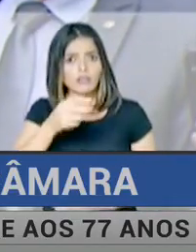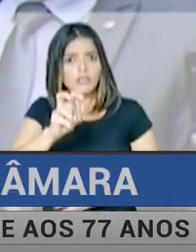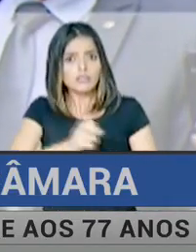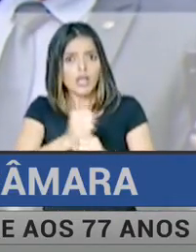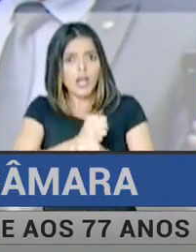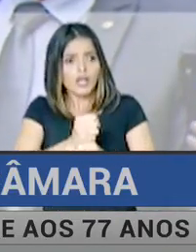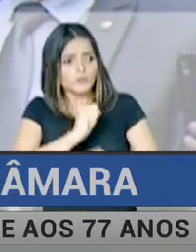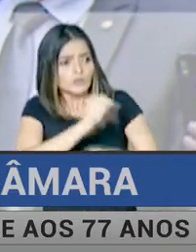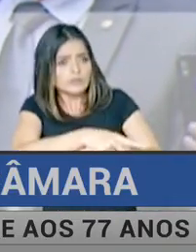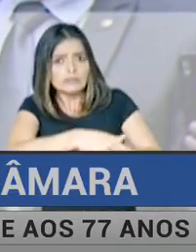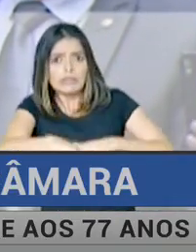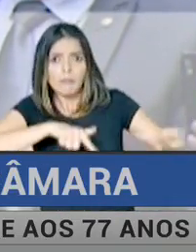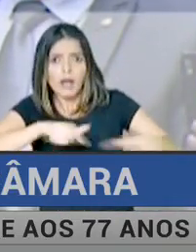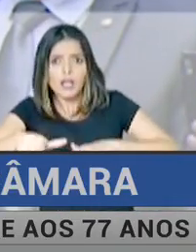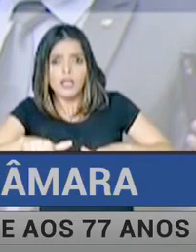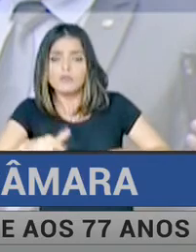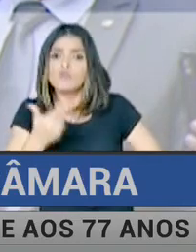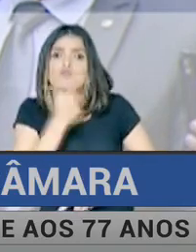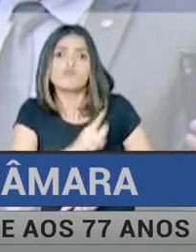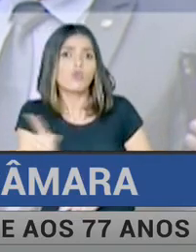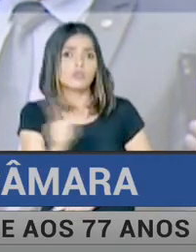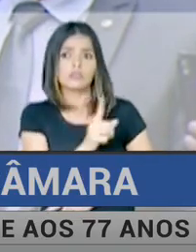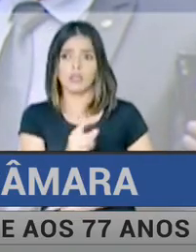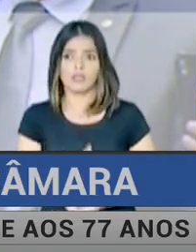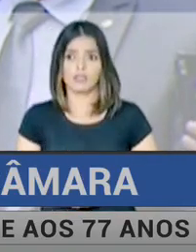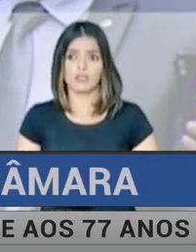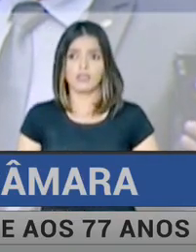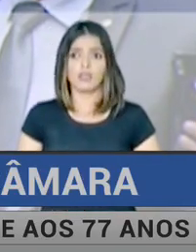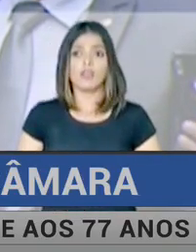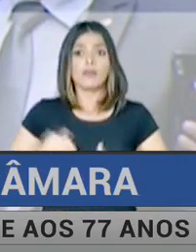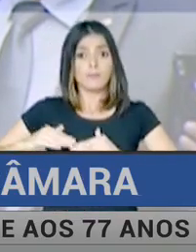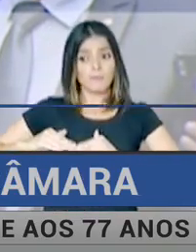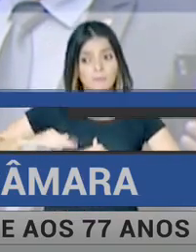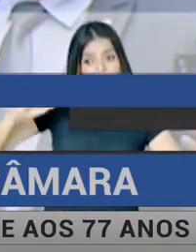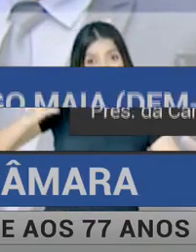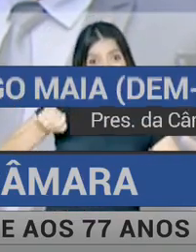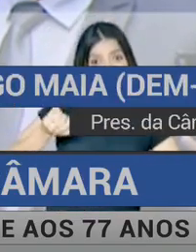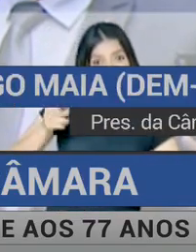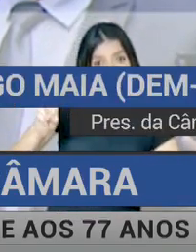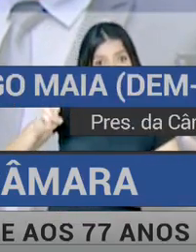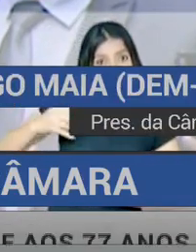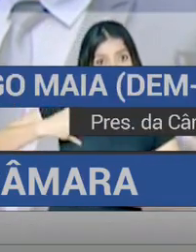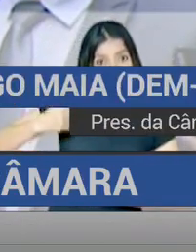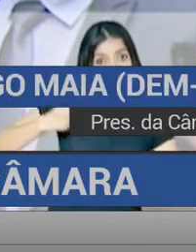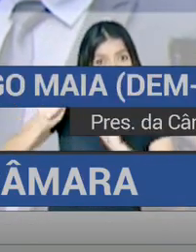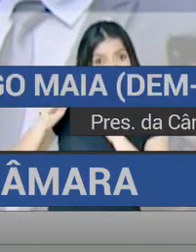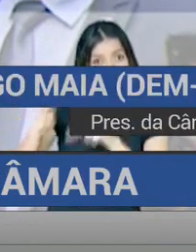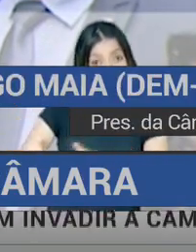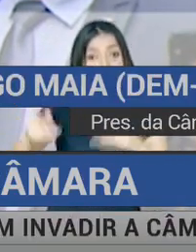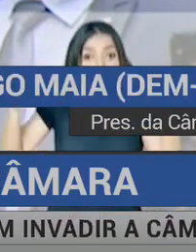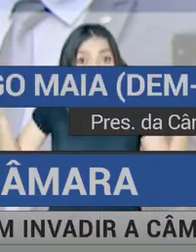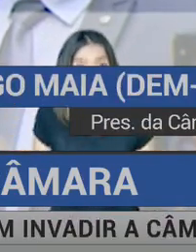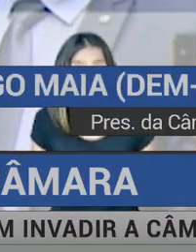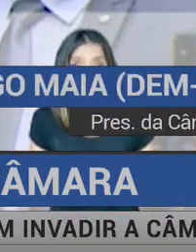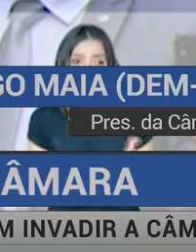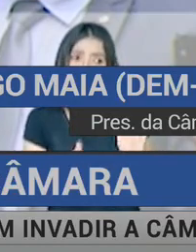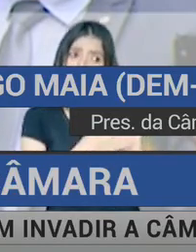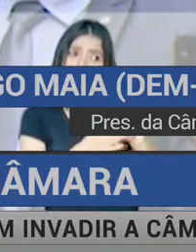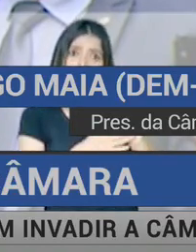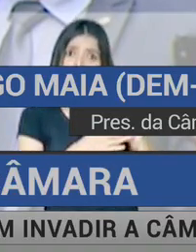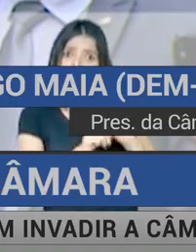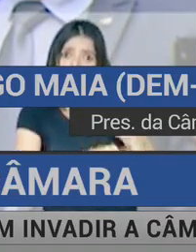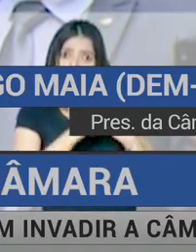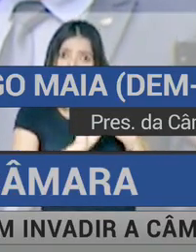anos de serviço e que se aposentam com mais de 65 anos hoje, antes da reforma. E